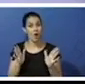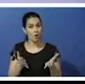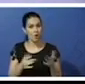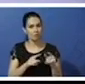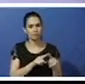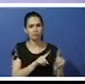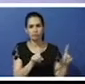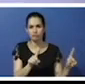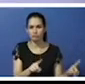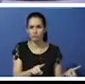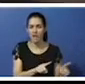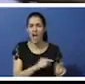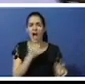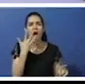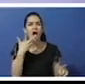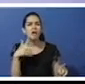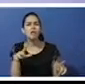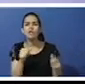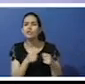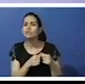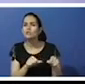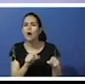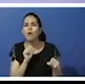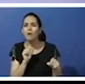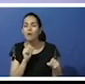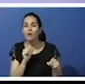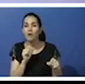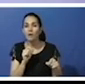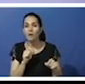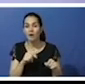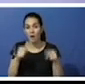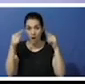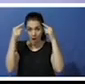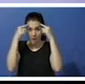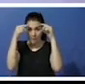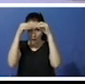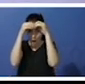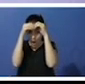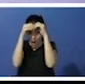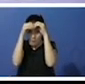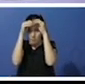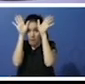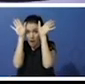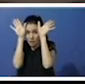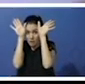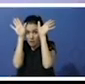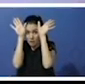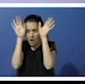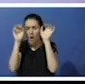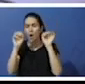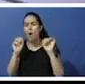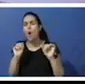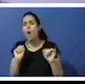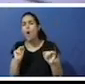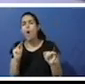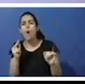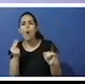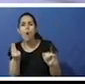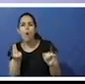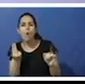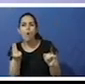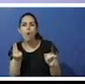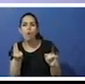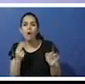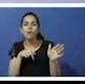as crianças estão com a mente aberta ou ela observa, pergunta